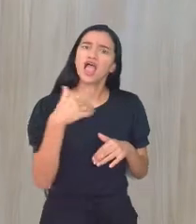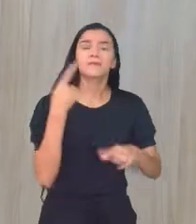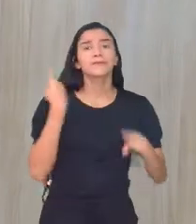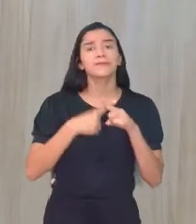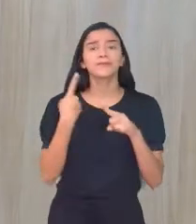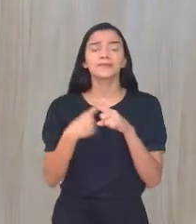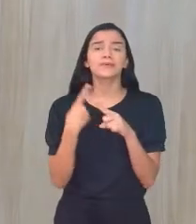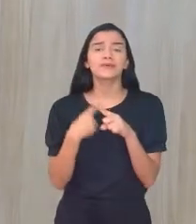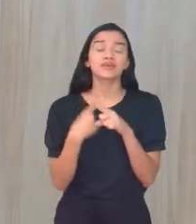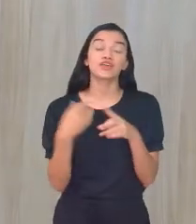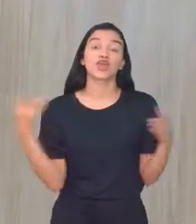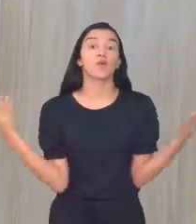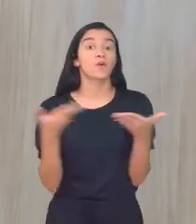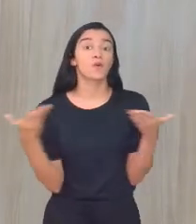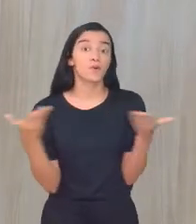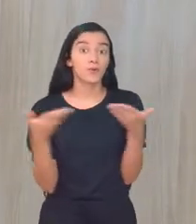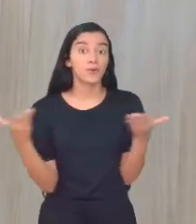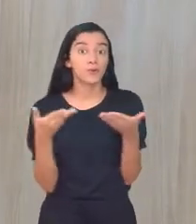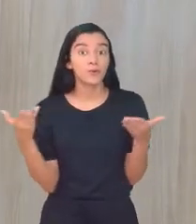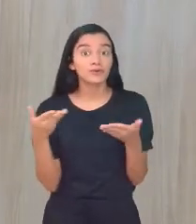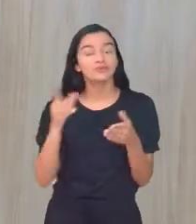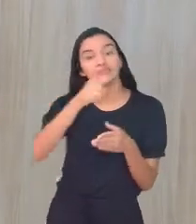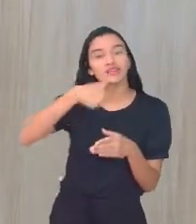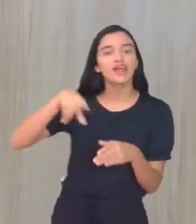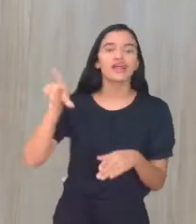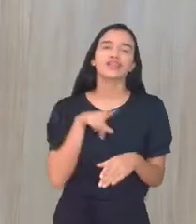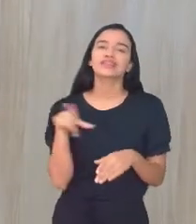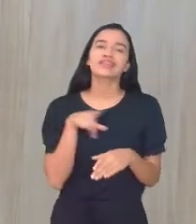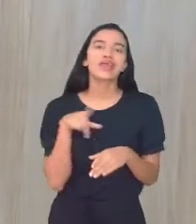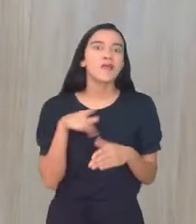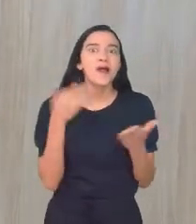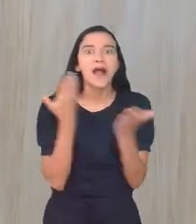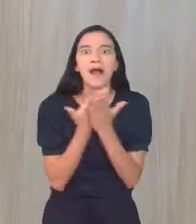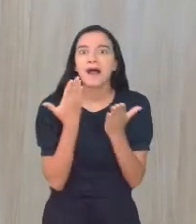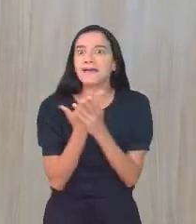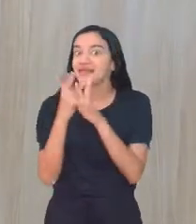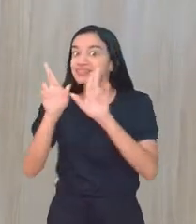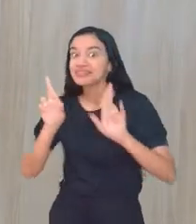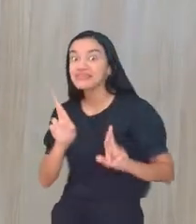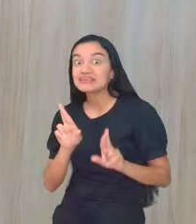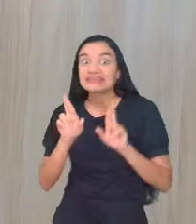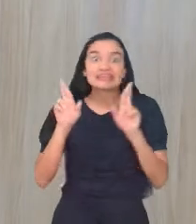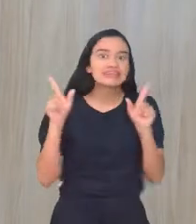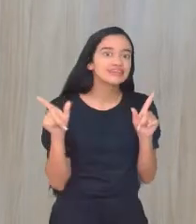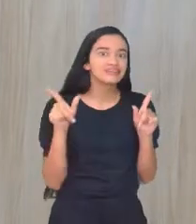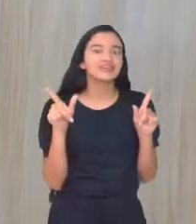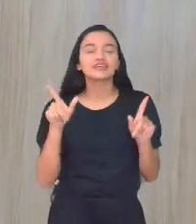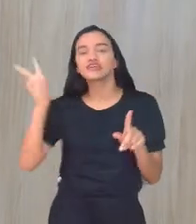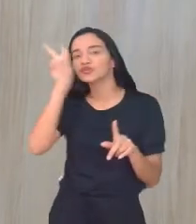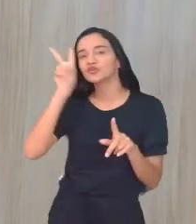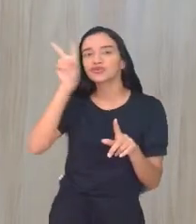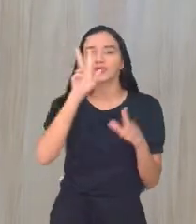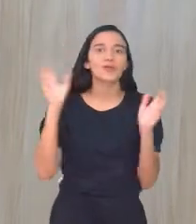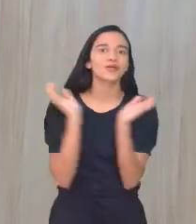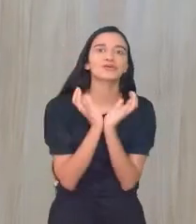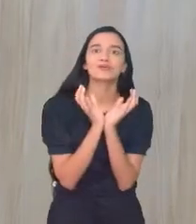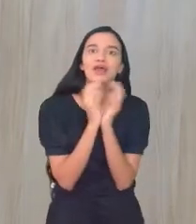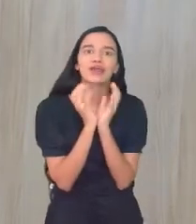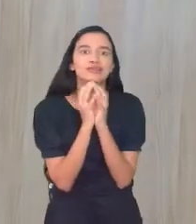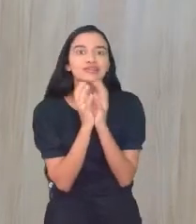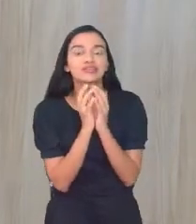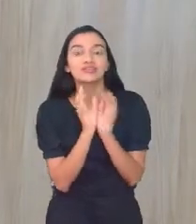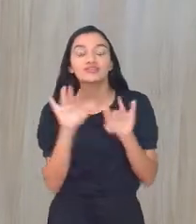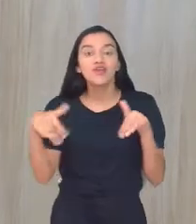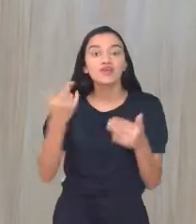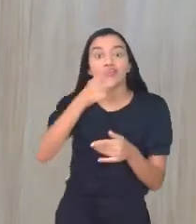porque hoje vocês vão ter uma aula diferente de História de Recife. Vocês vão